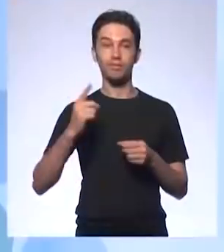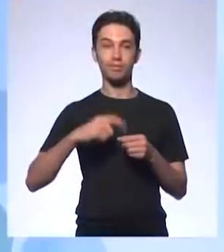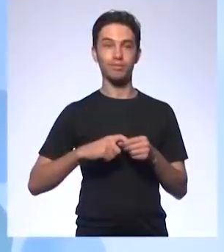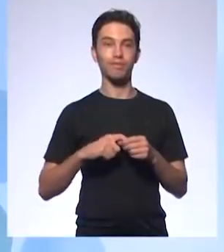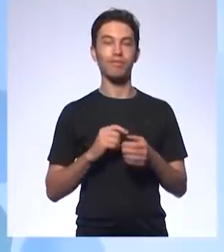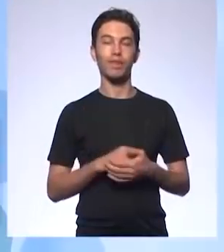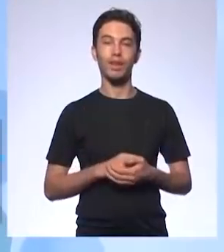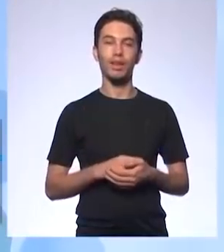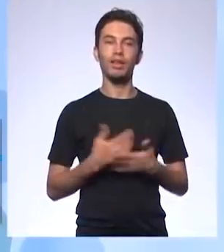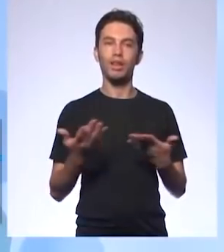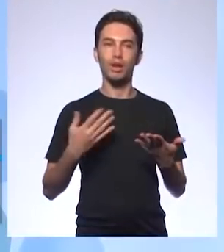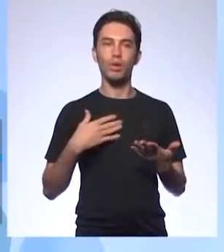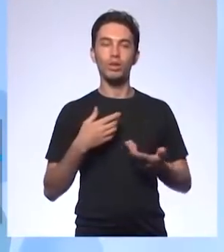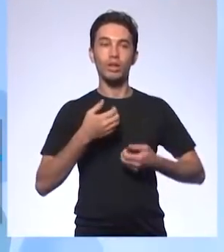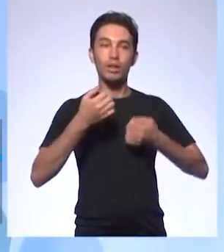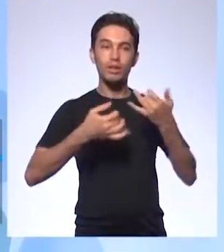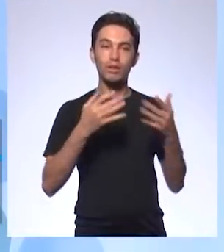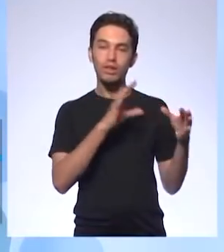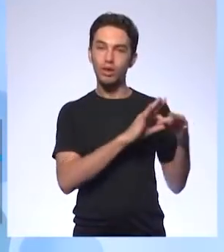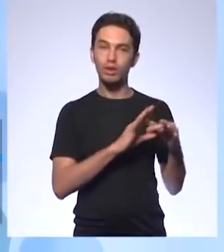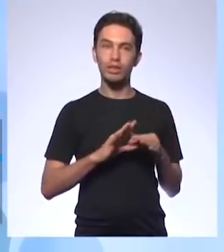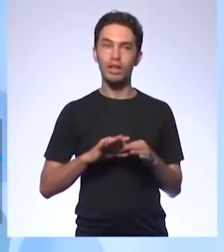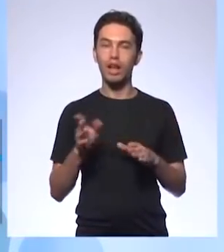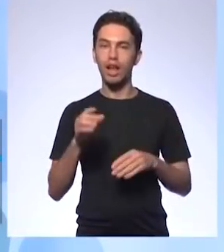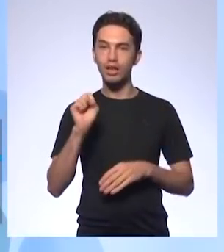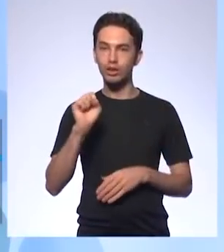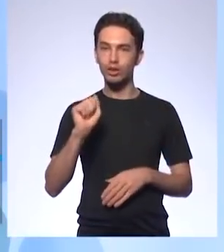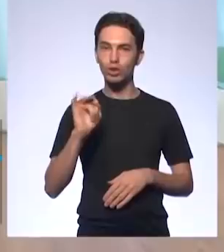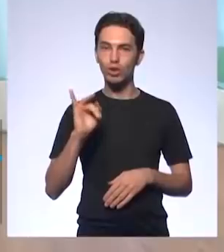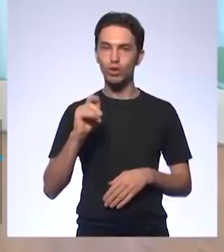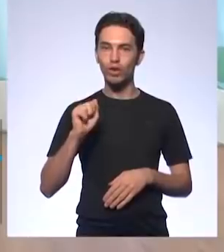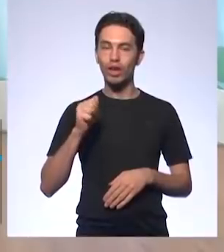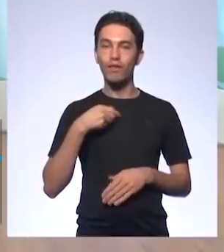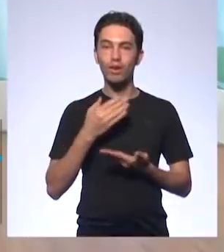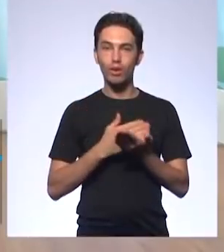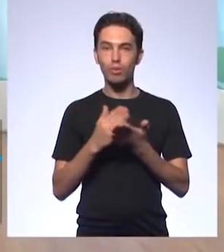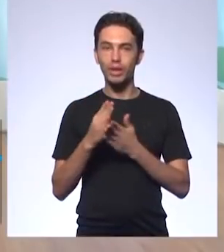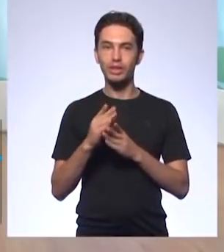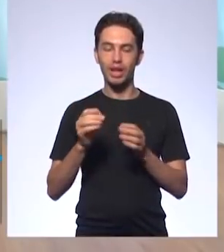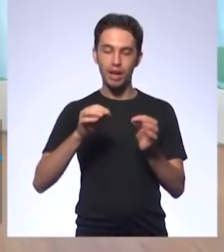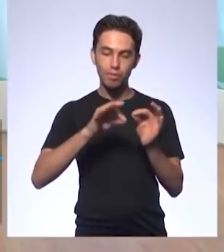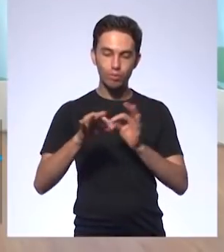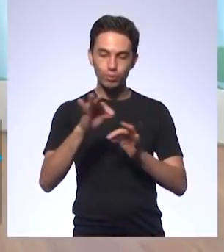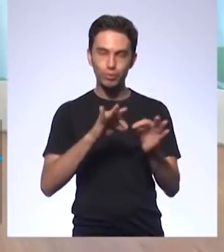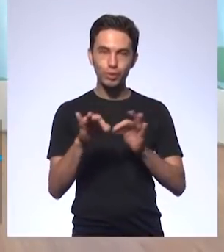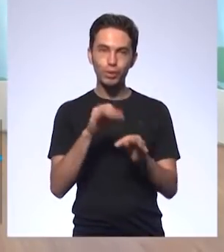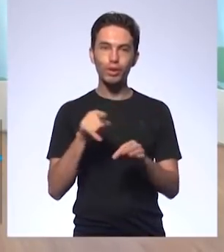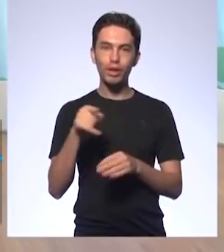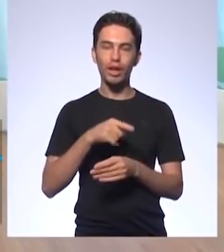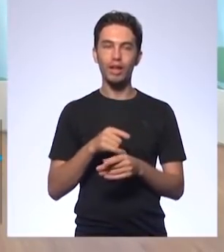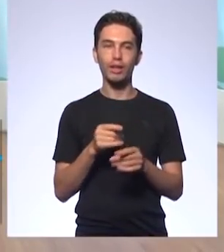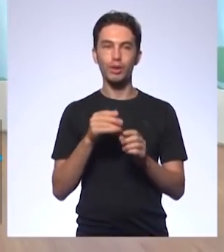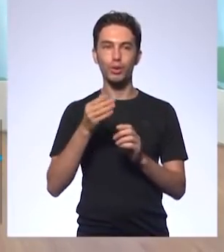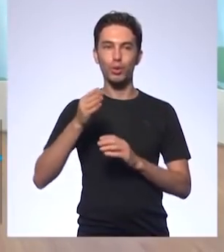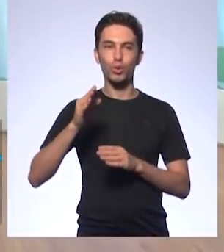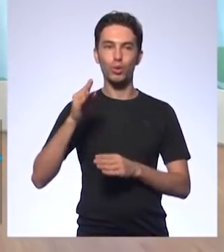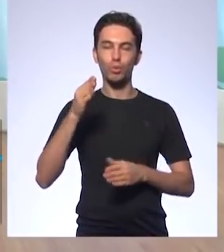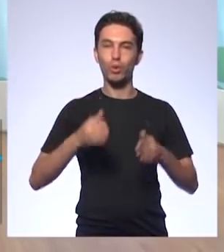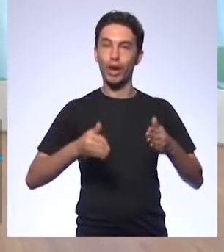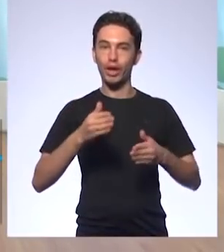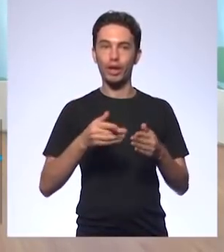Voltamos. Então, enquanto eu faço aqui a contextualização, a Sofia ela vai começar a montar o nosso gladiador, está bem? Ela já está começando aqui a